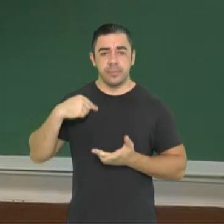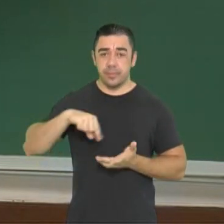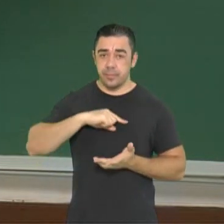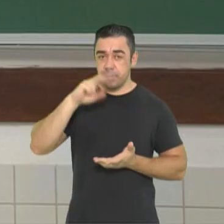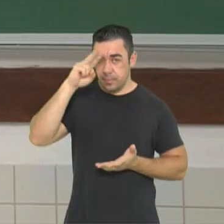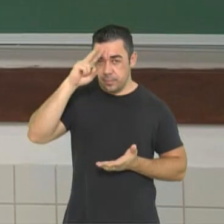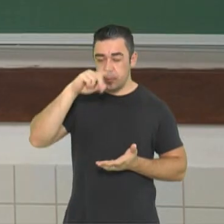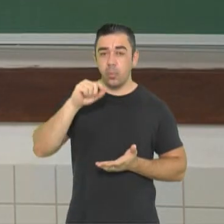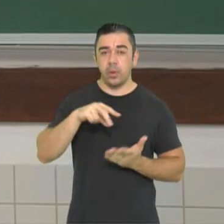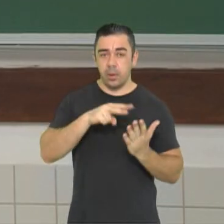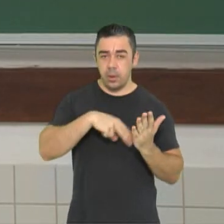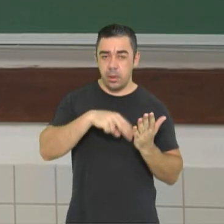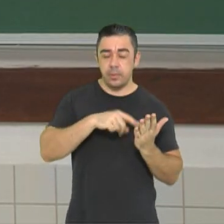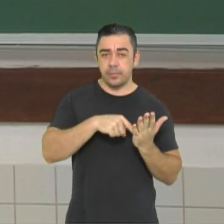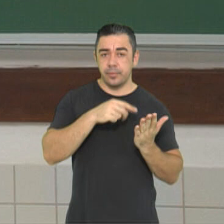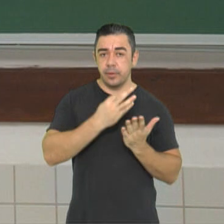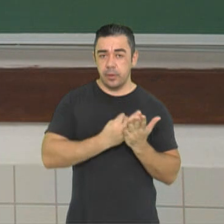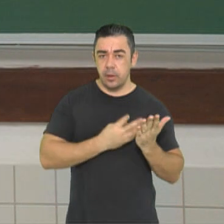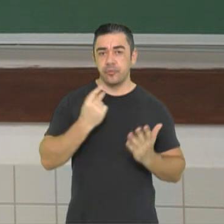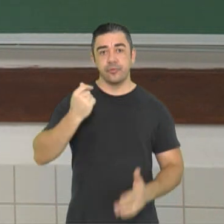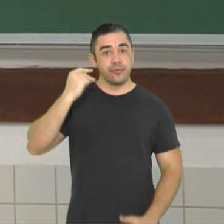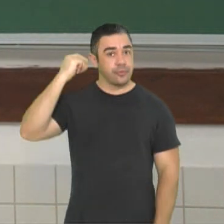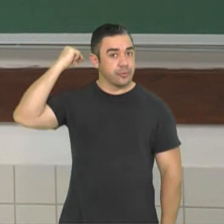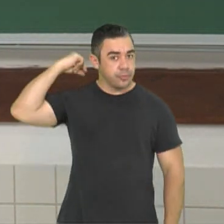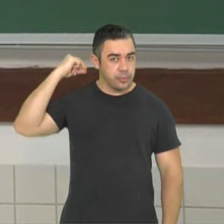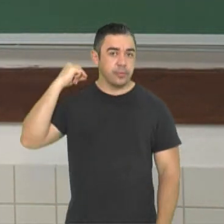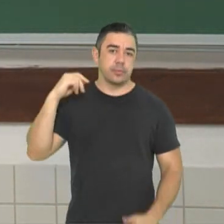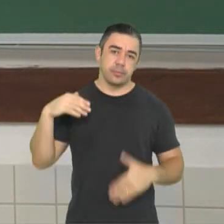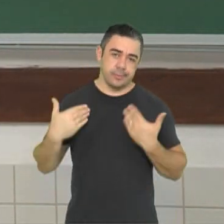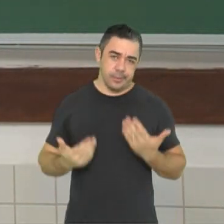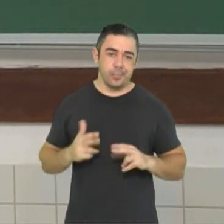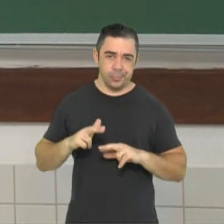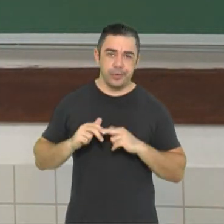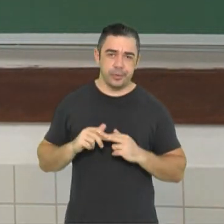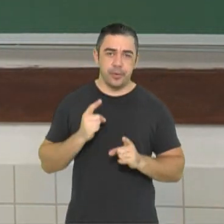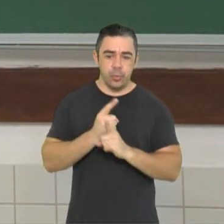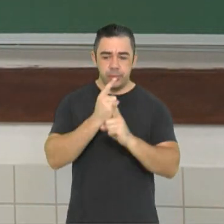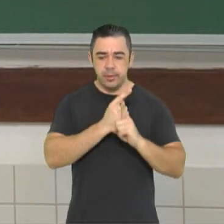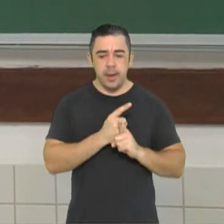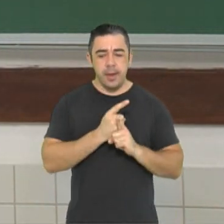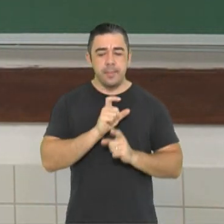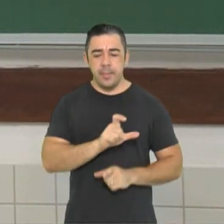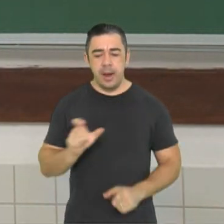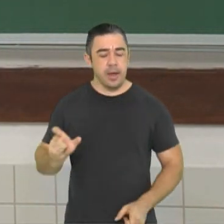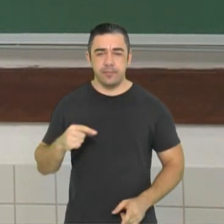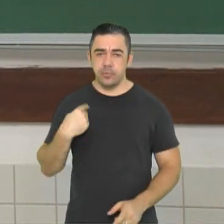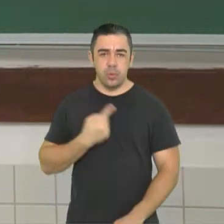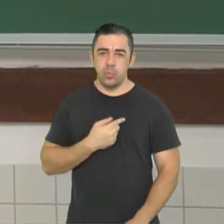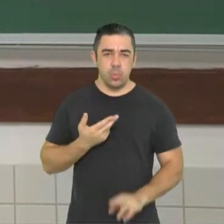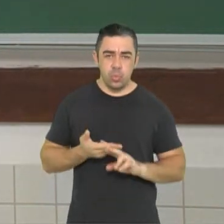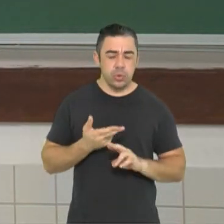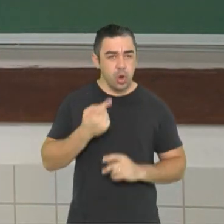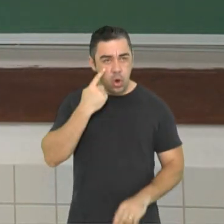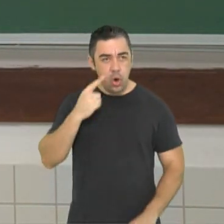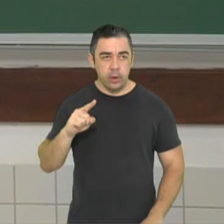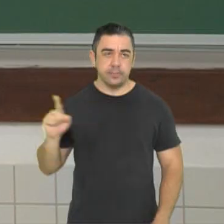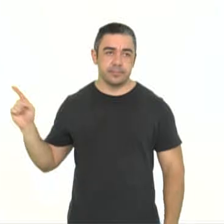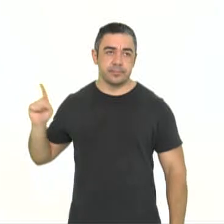fazendo a leitura desse texto, é um texto antigo, então a gente vai encontrar mesmo palavras que a gente não usa. Mas olha como